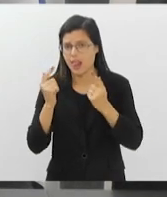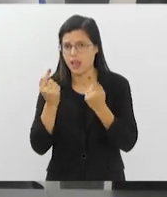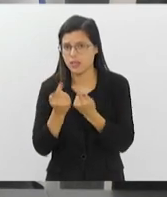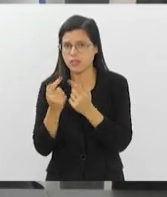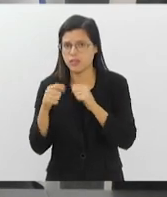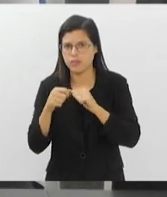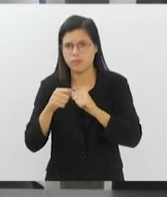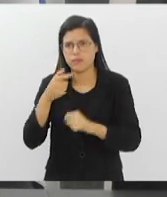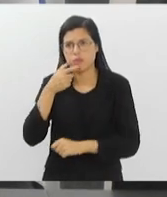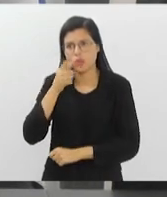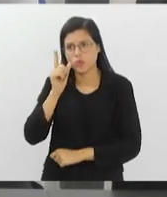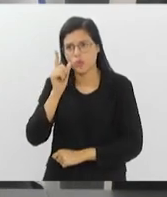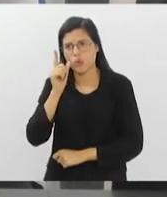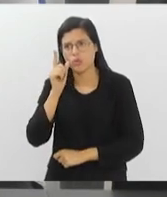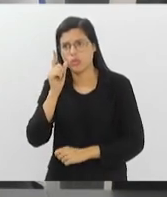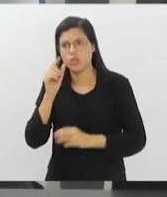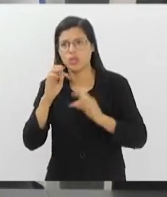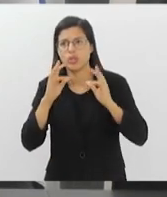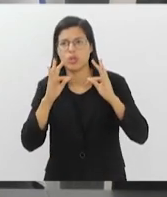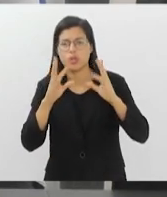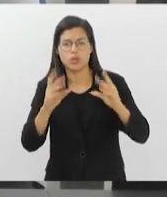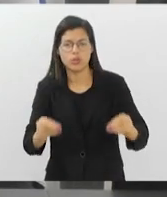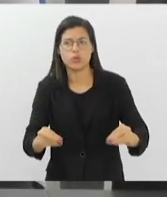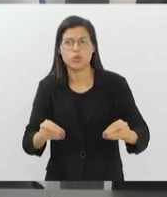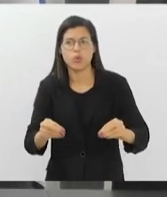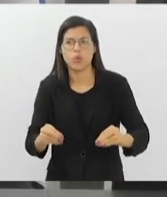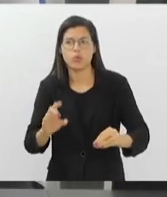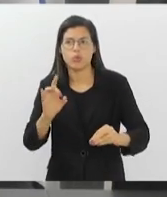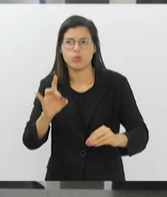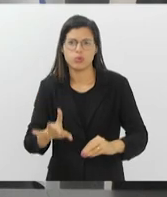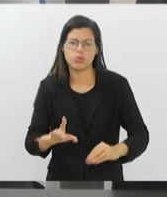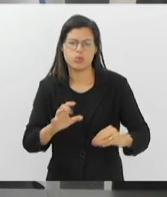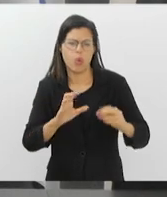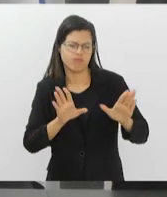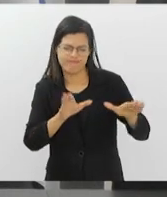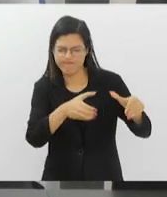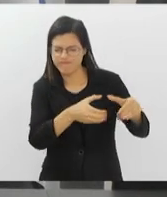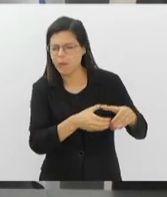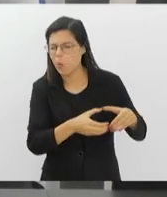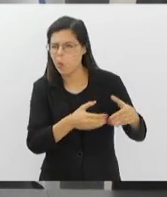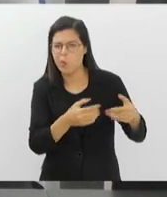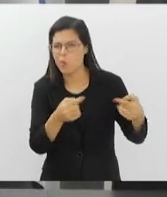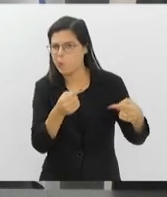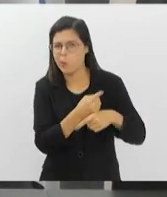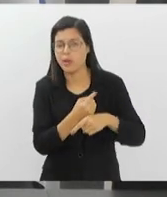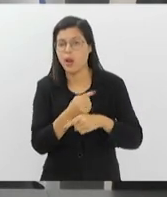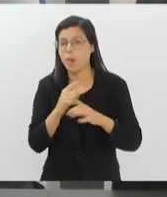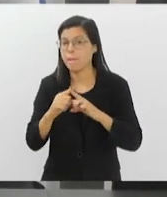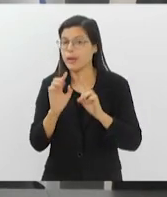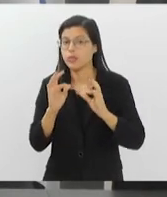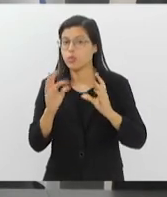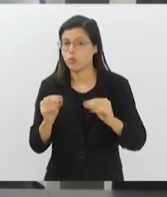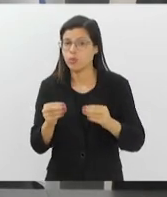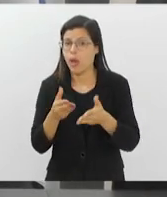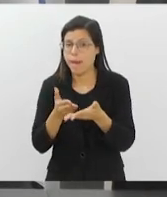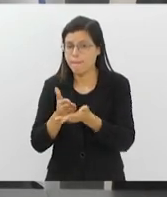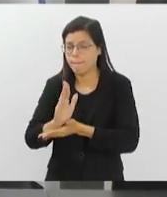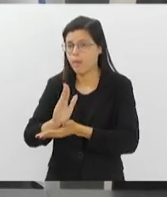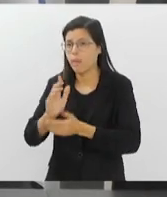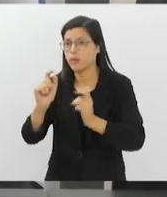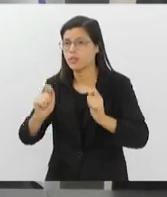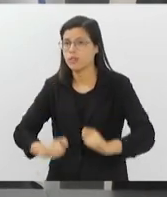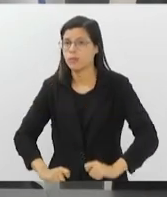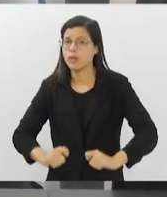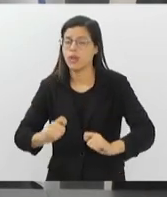clareza, quando toda a casa, com exceção de uma bancada, se manifestou contrário, mas com toda a casa aprova a possibilidade da gente apresentar uma